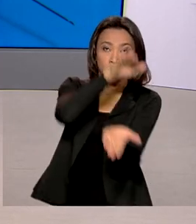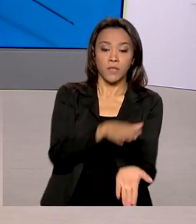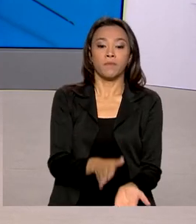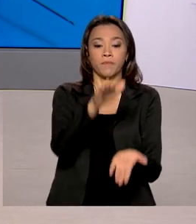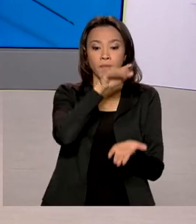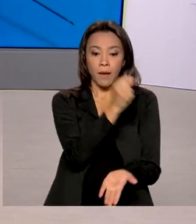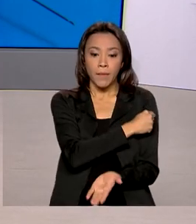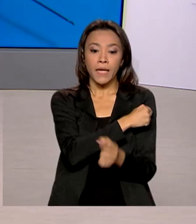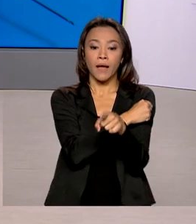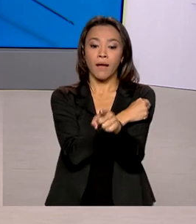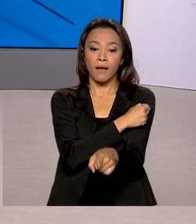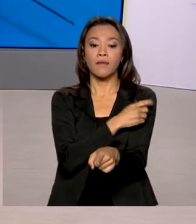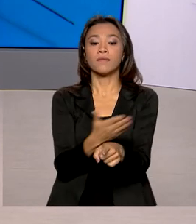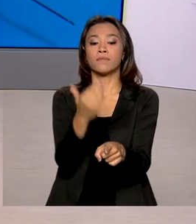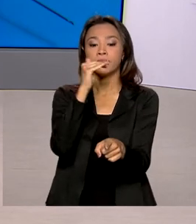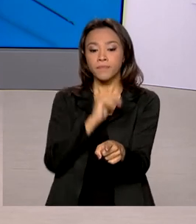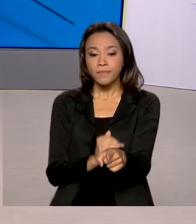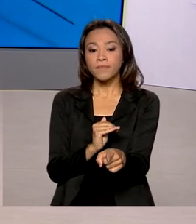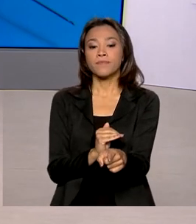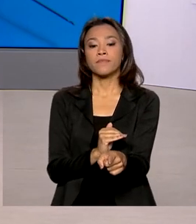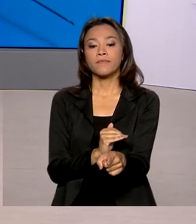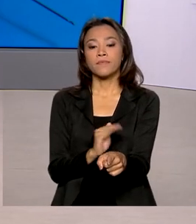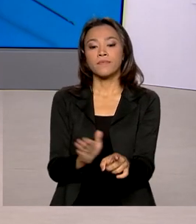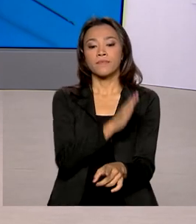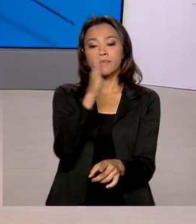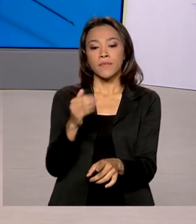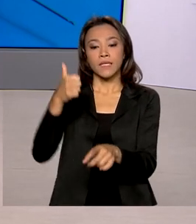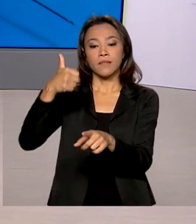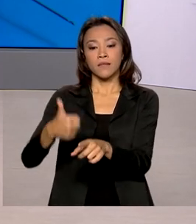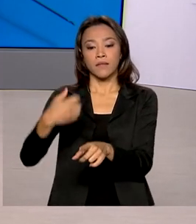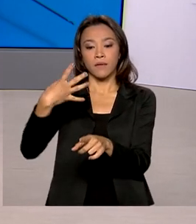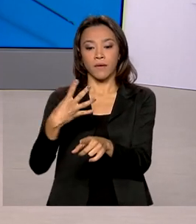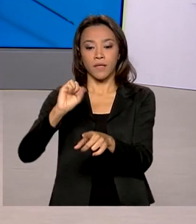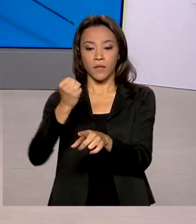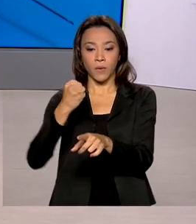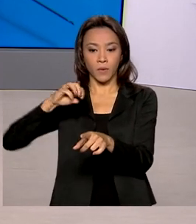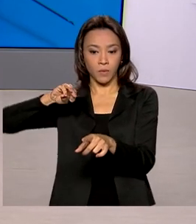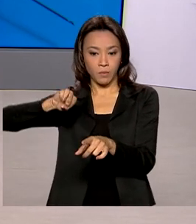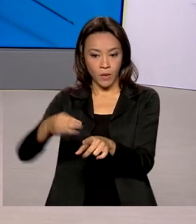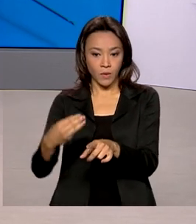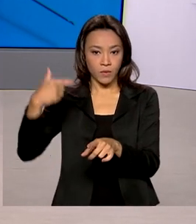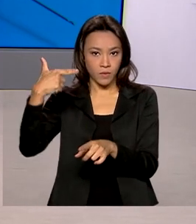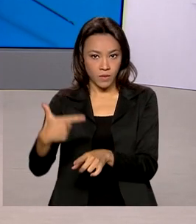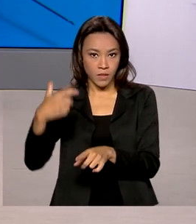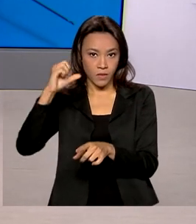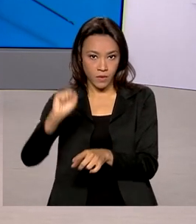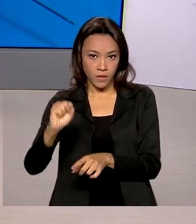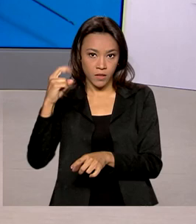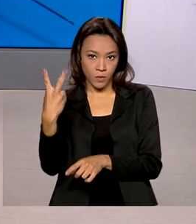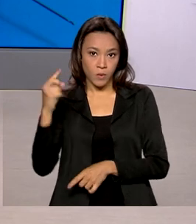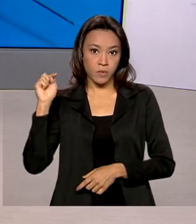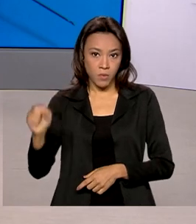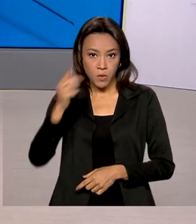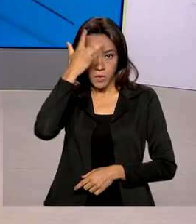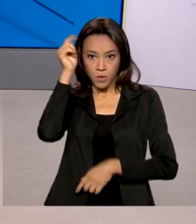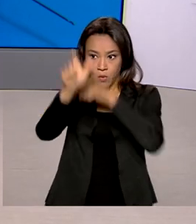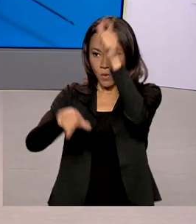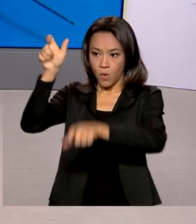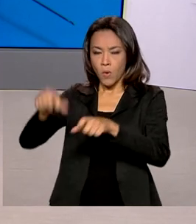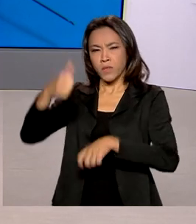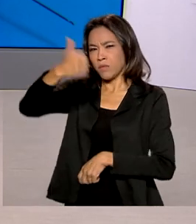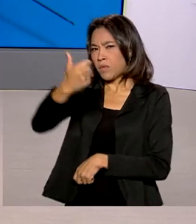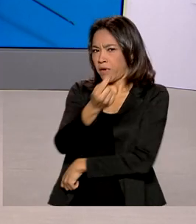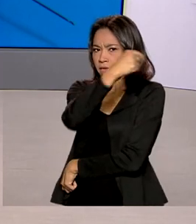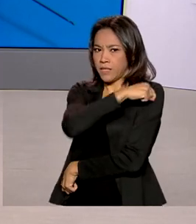milhões 589 mil. 148 milhões, 282 mil pessoas tomaram a primeira dose